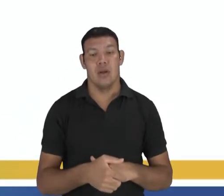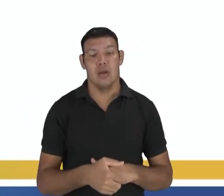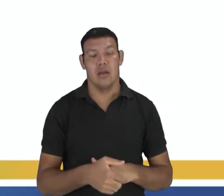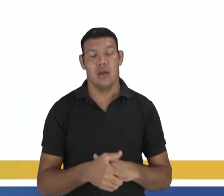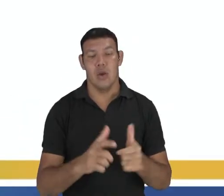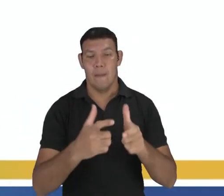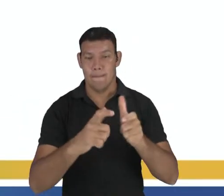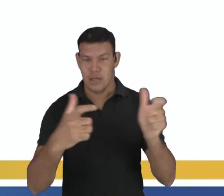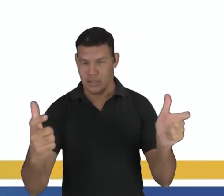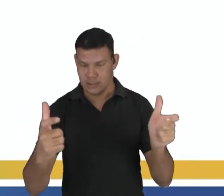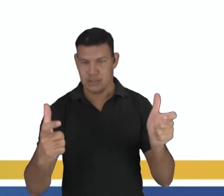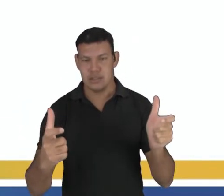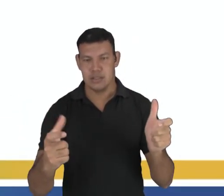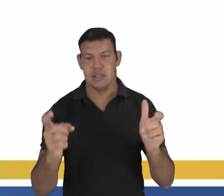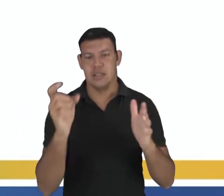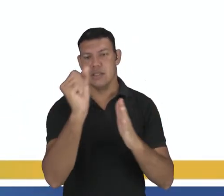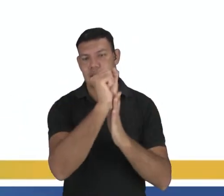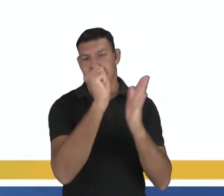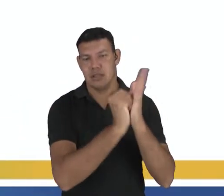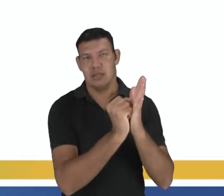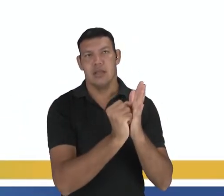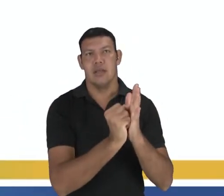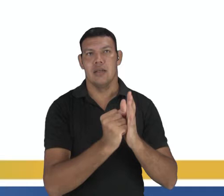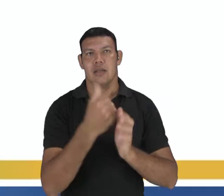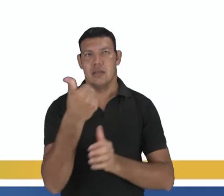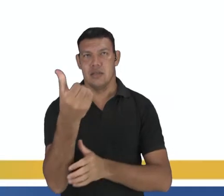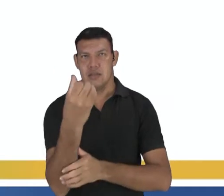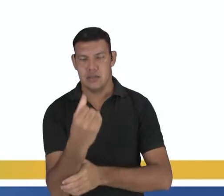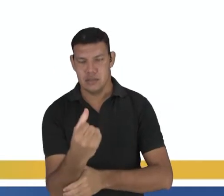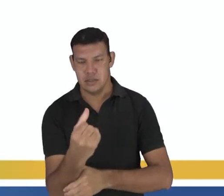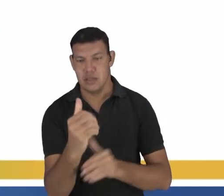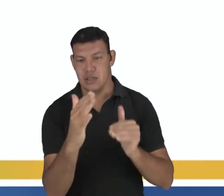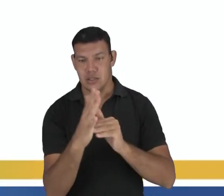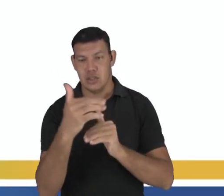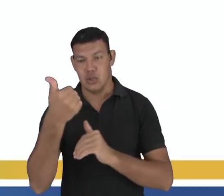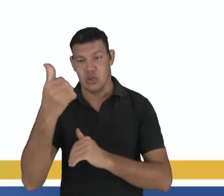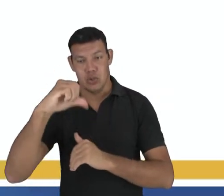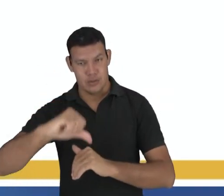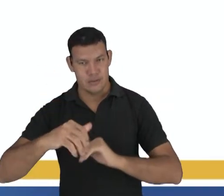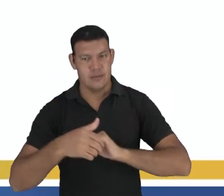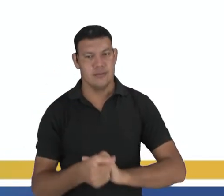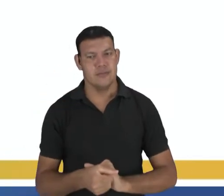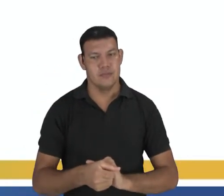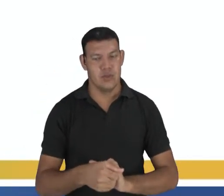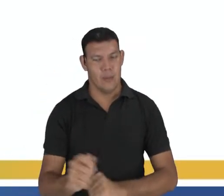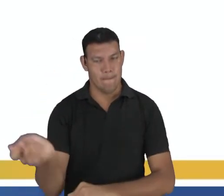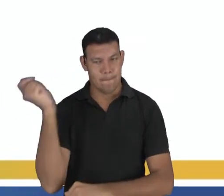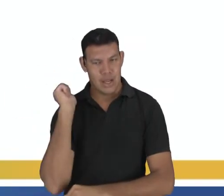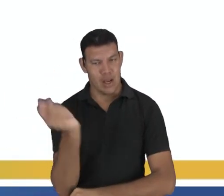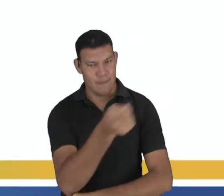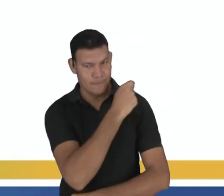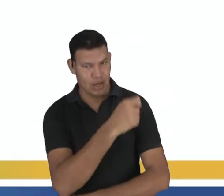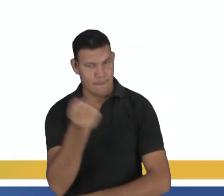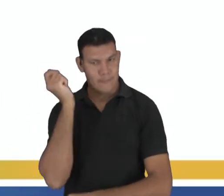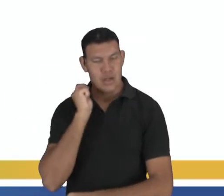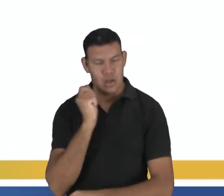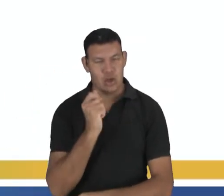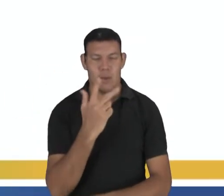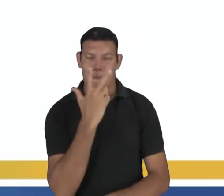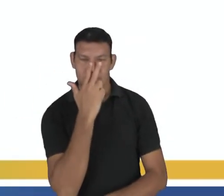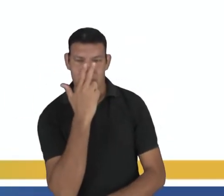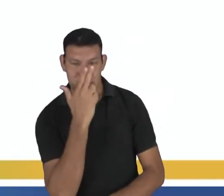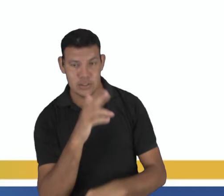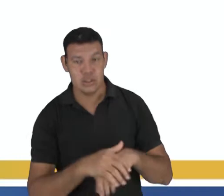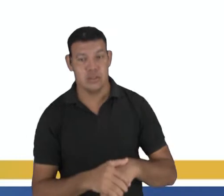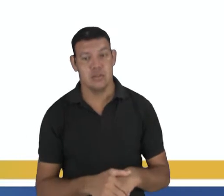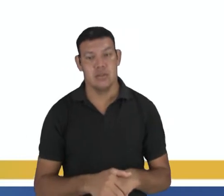séculos XVI e XIX. Organização, economia e vida. Os quilombos tinham uma organização parecida com as aldeias